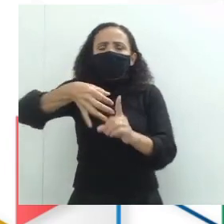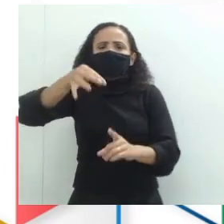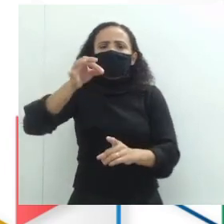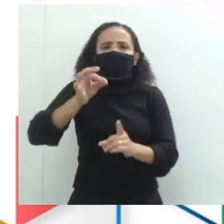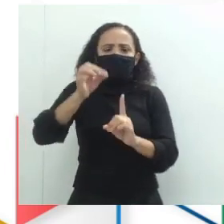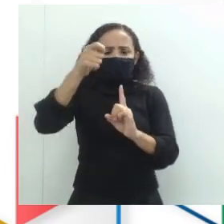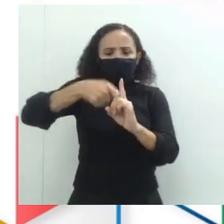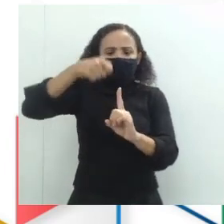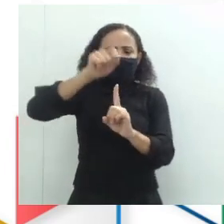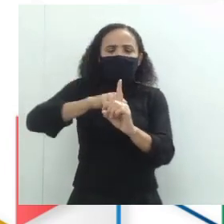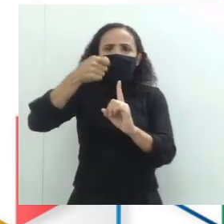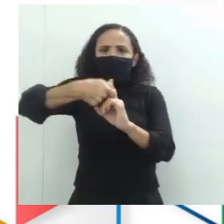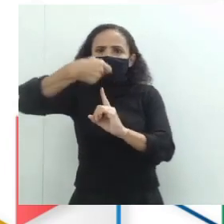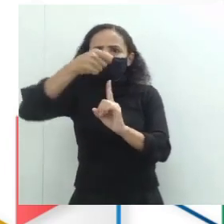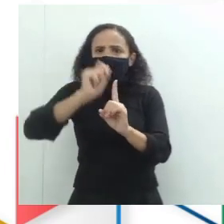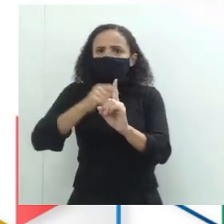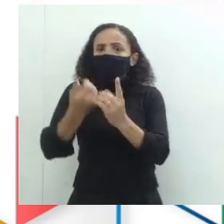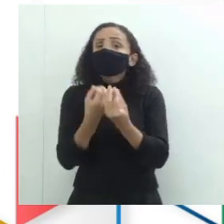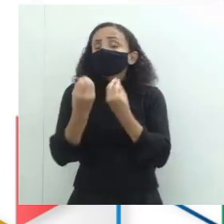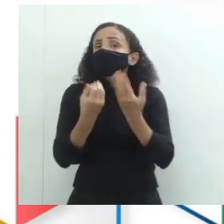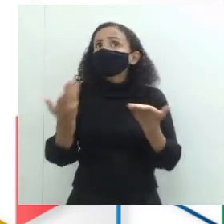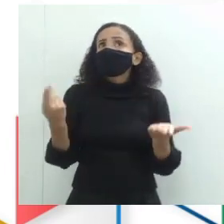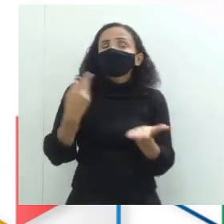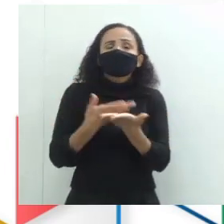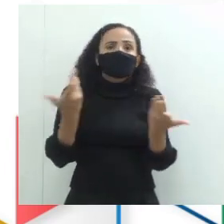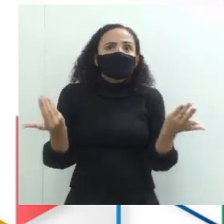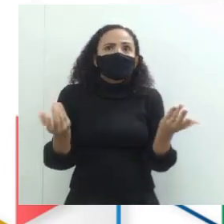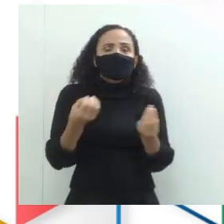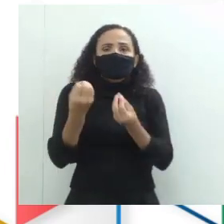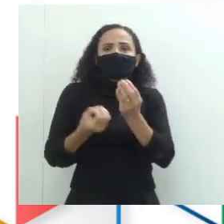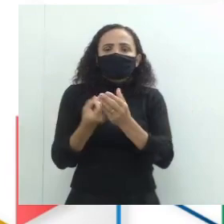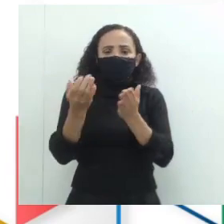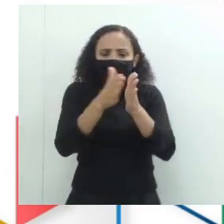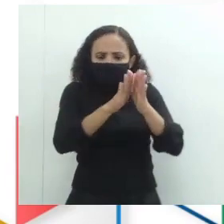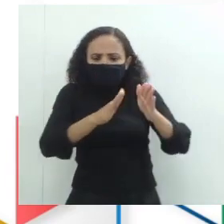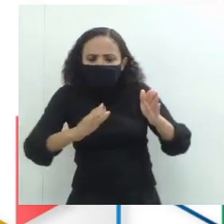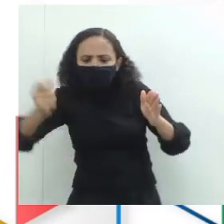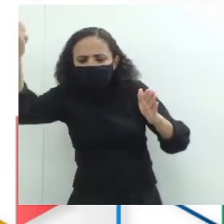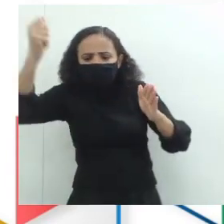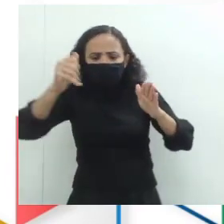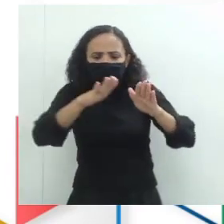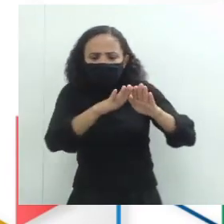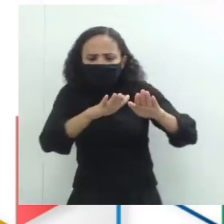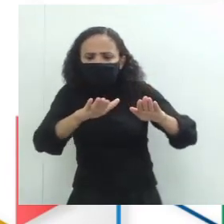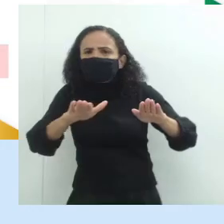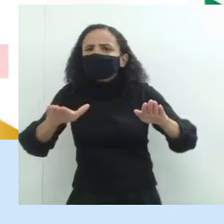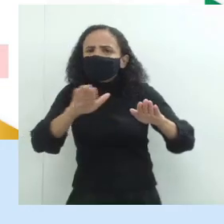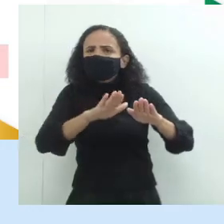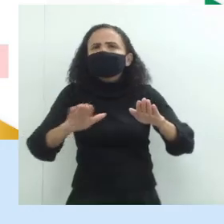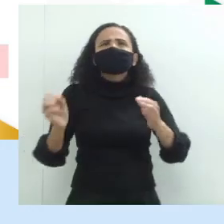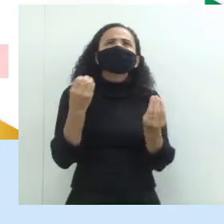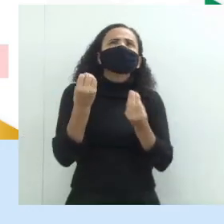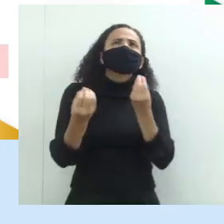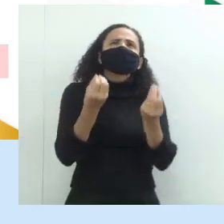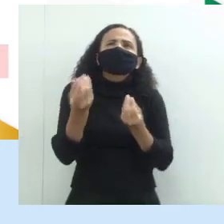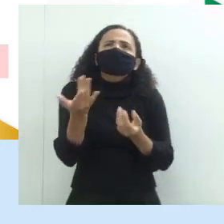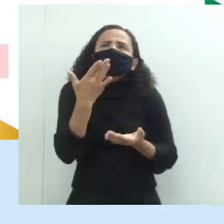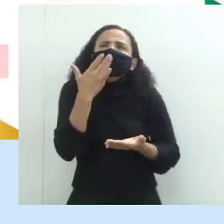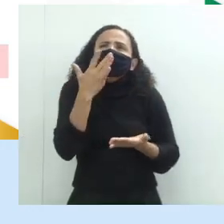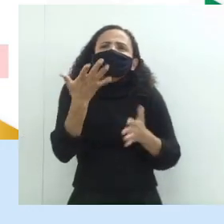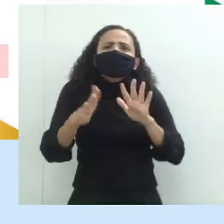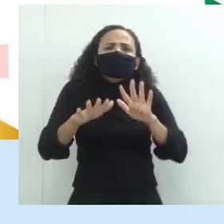a casca da bananeira, ela fica meio... e a gente põe no sol, ela fica, vou dizer uma cor